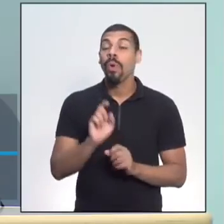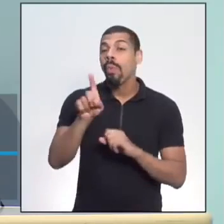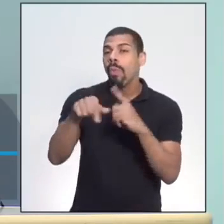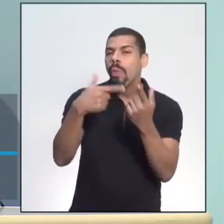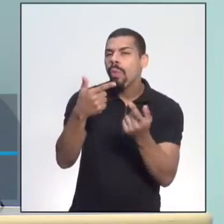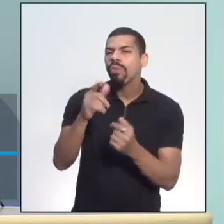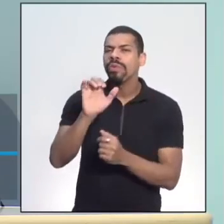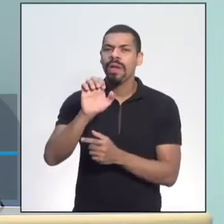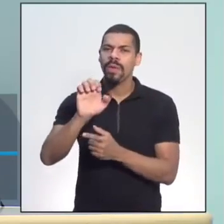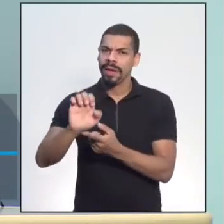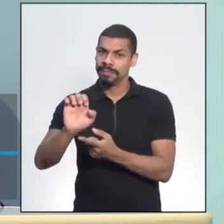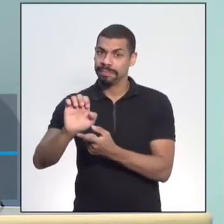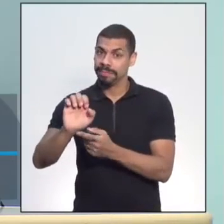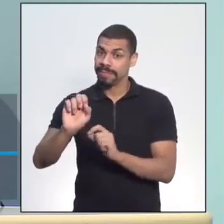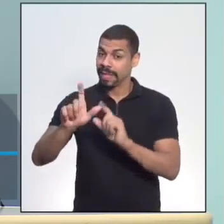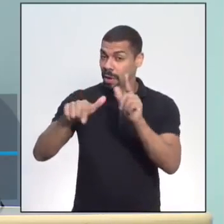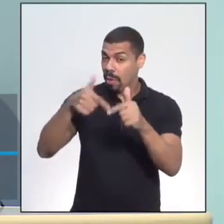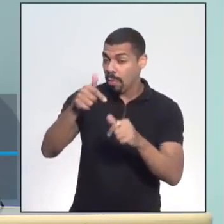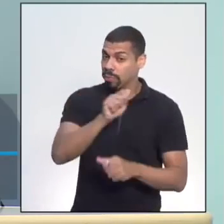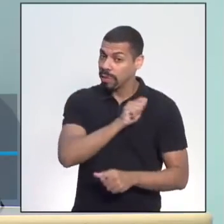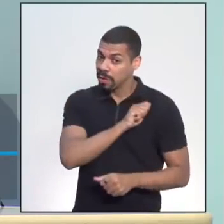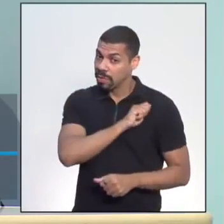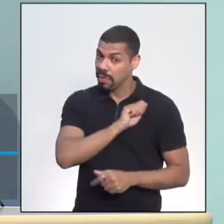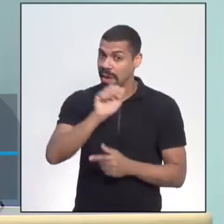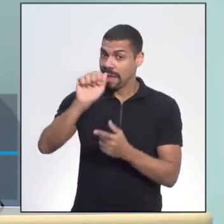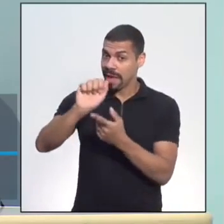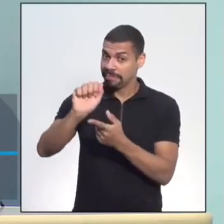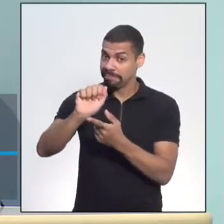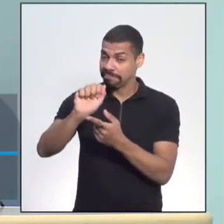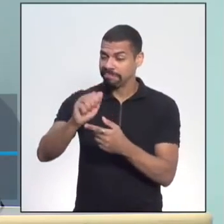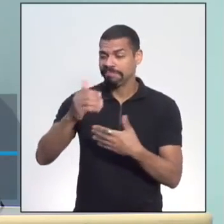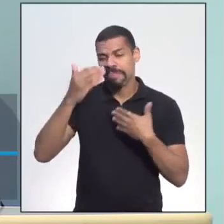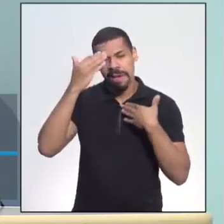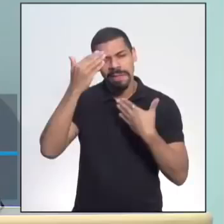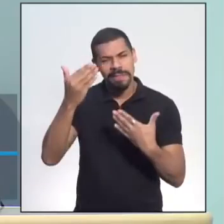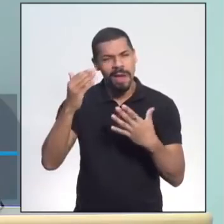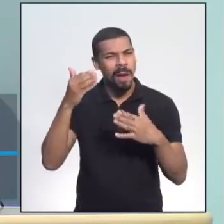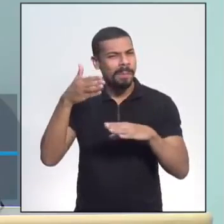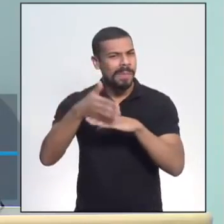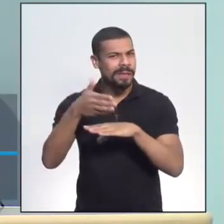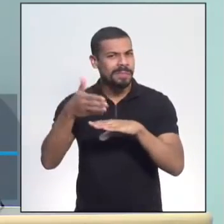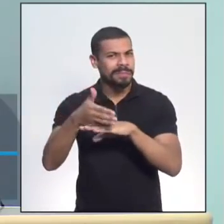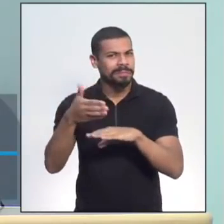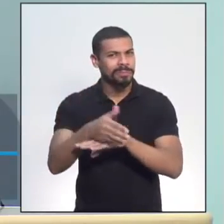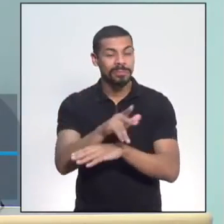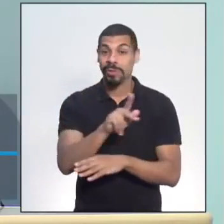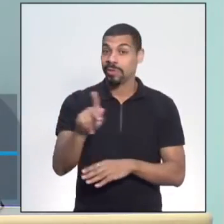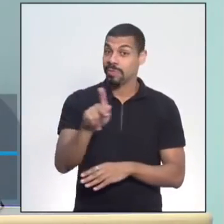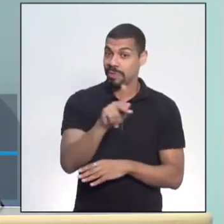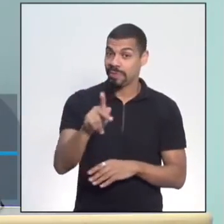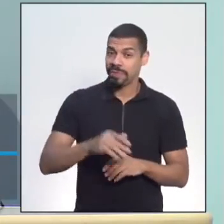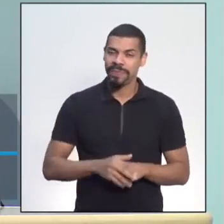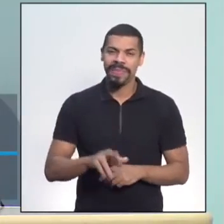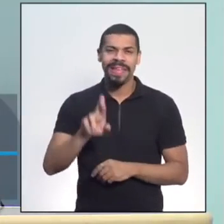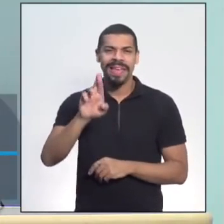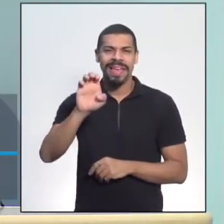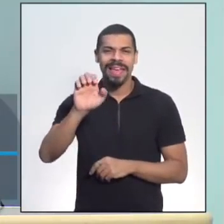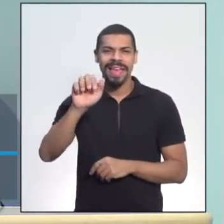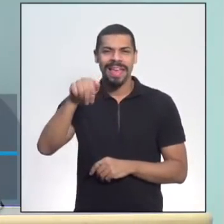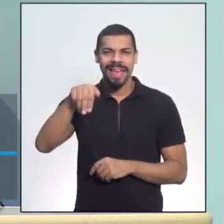a Kathleen respondeu que é a alternativa A. Também quero agradecer a participação das professoras